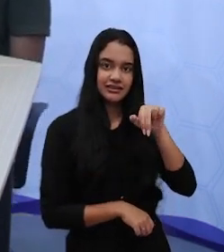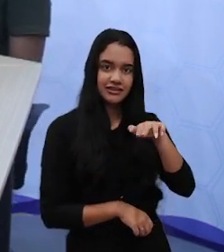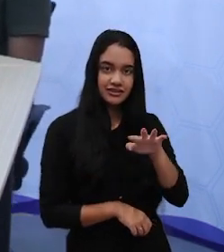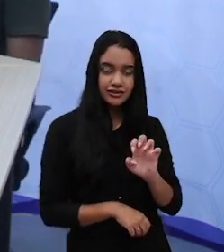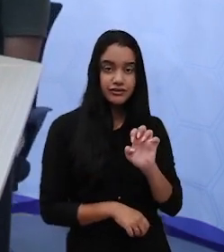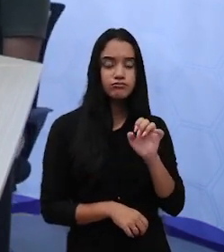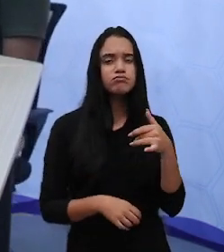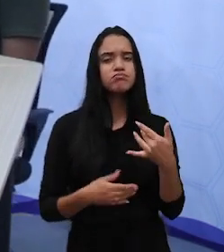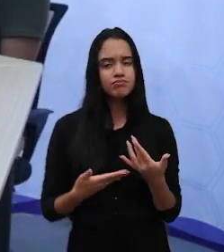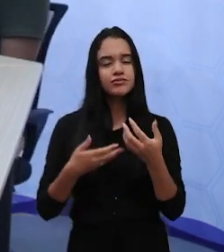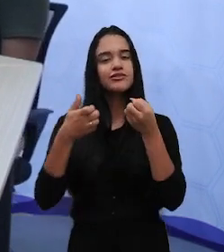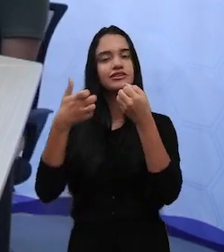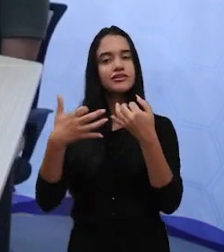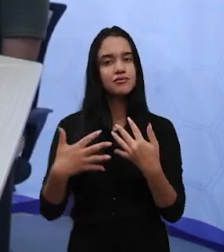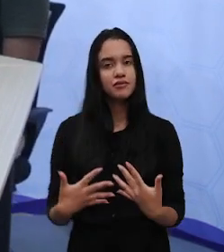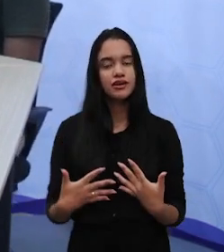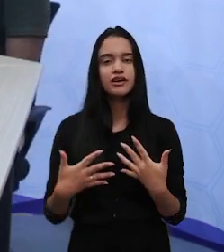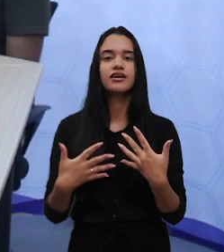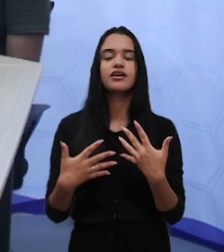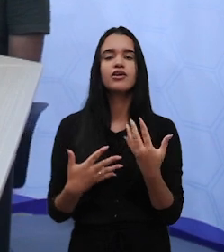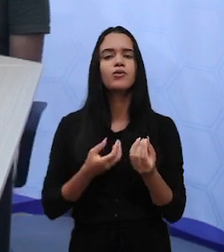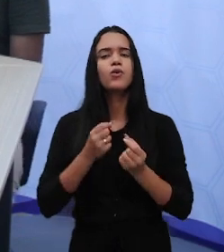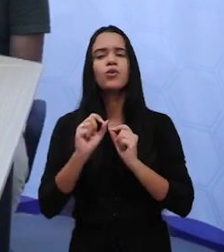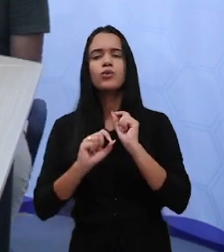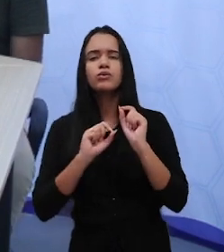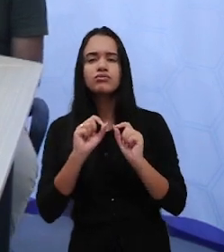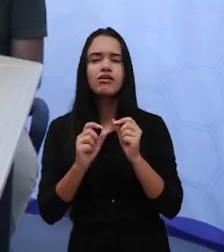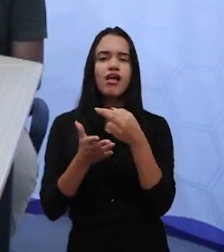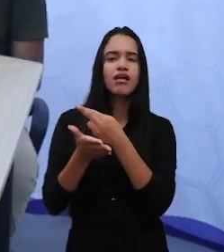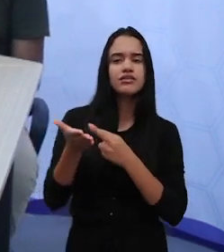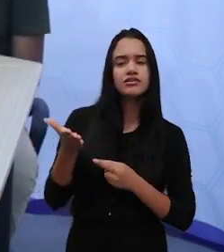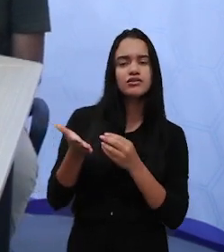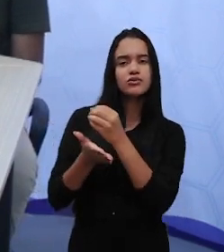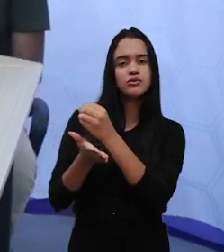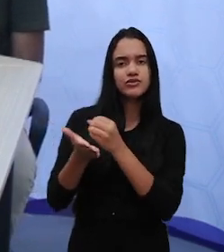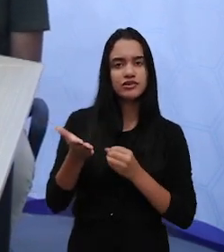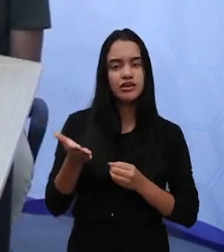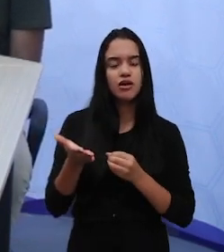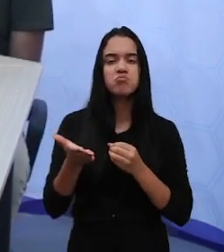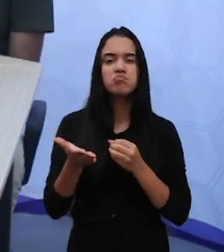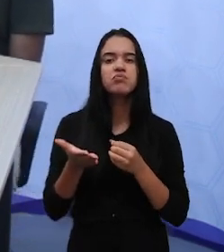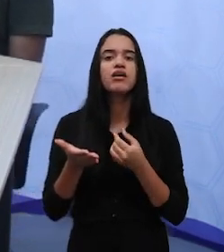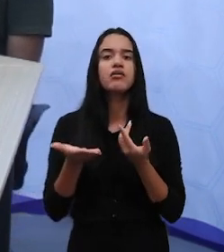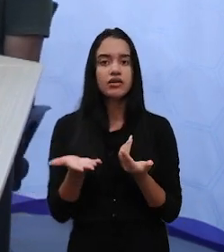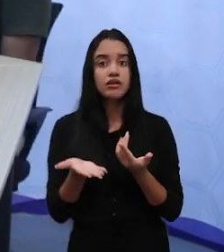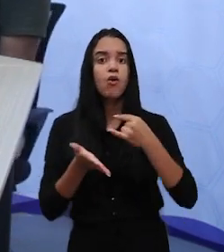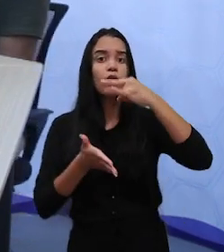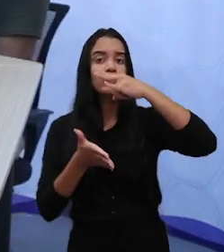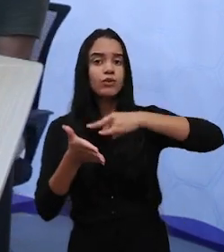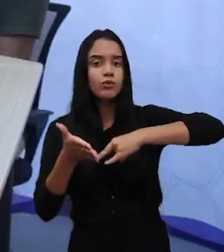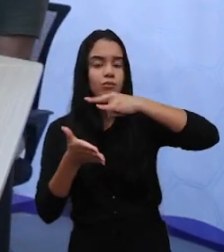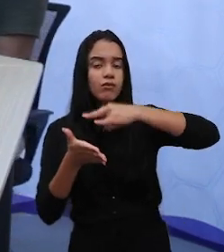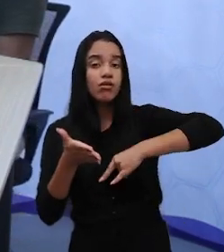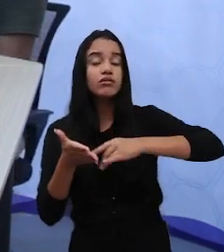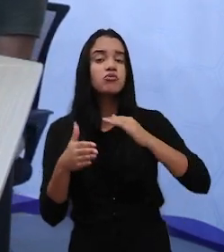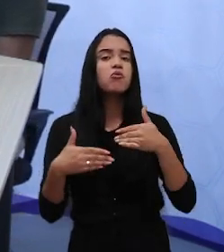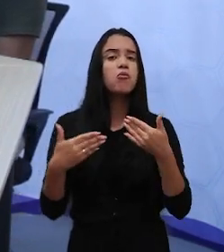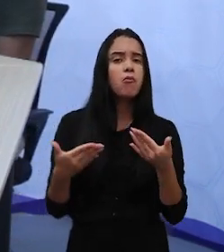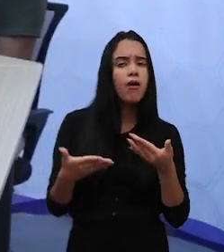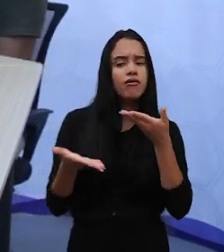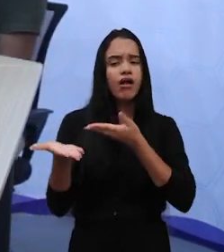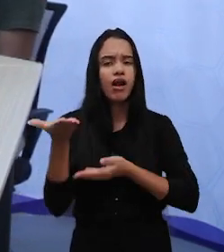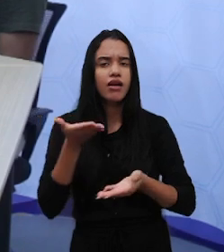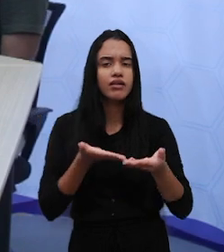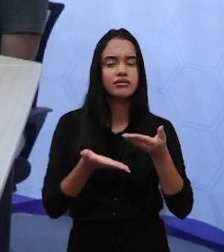que irá falar um pouco a respeito do que é redação oficial, quais são os documentos que estão a ela